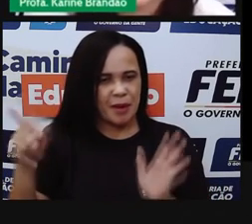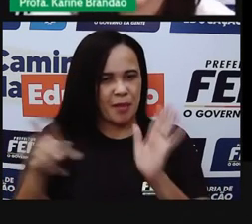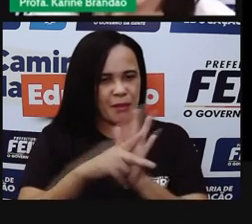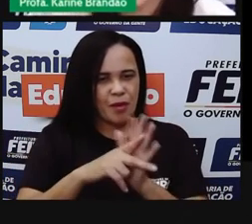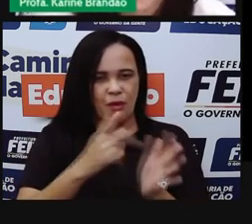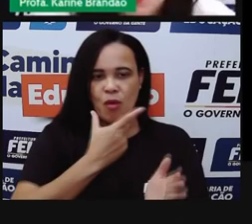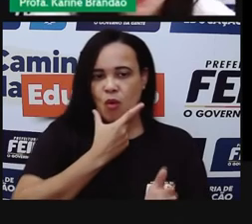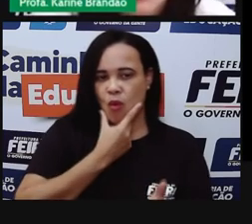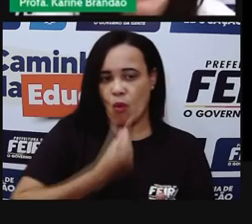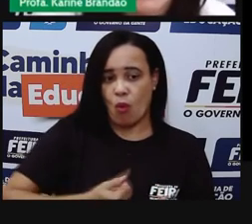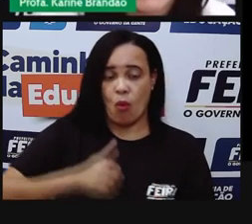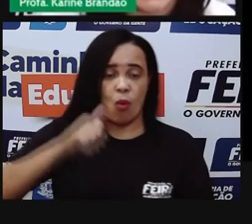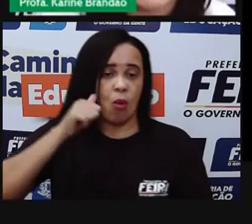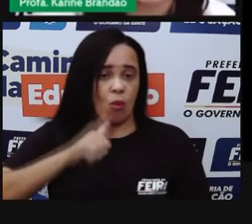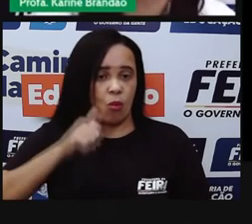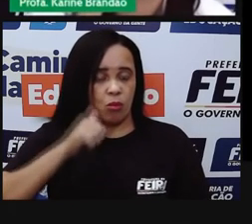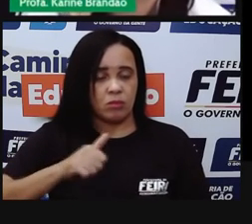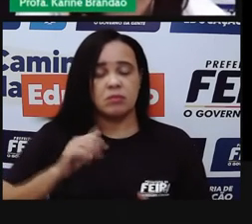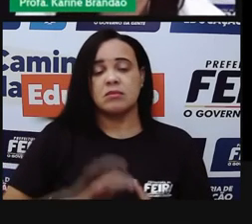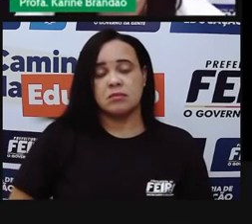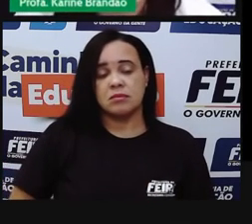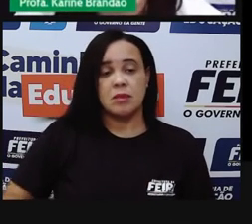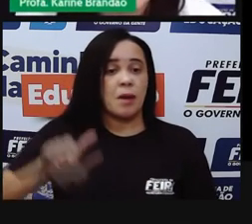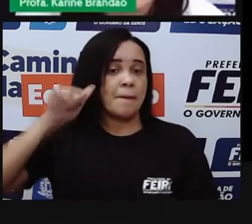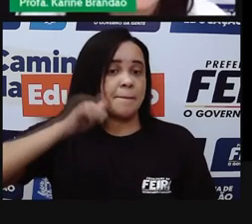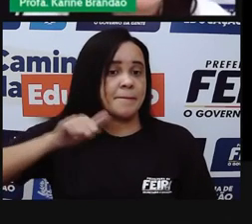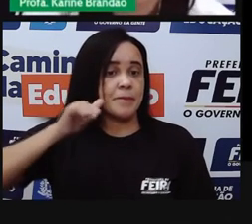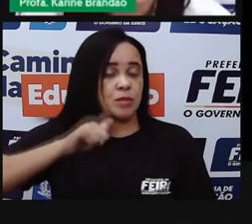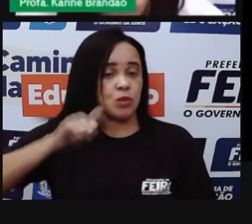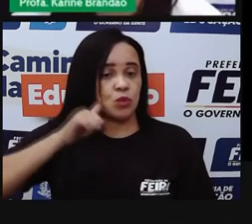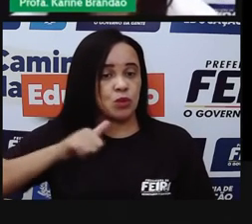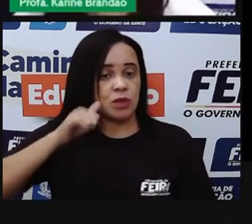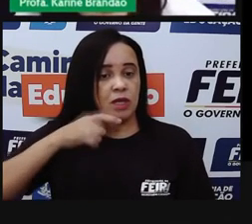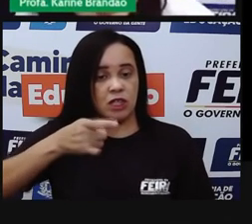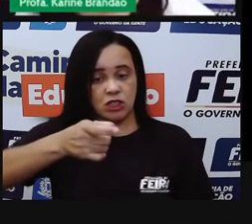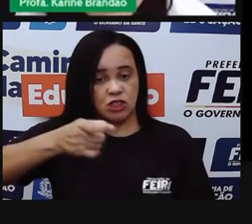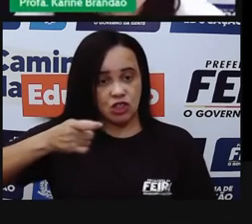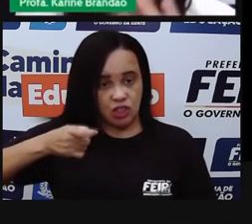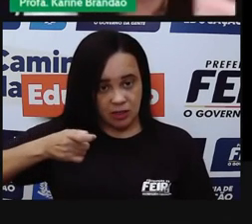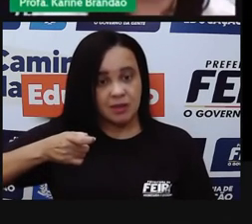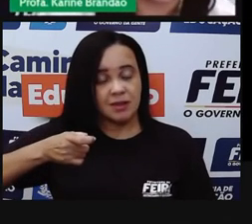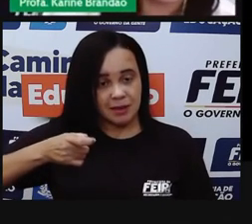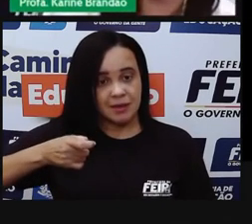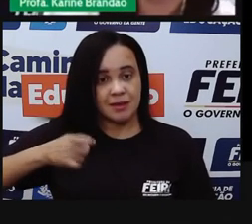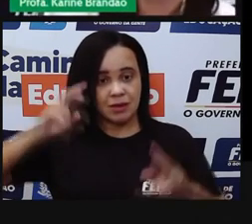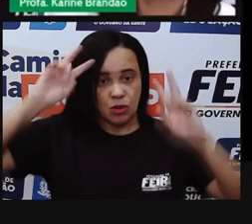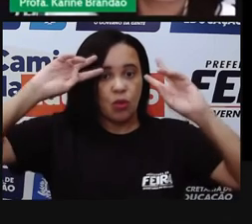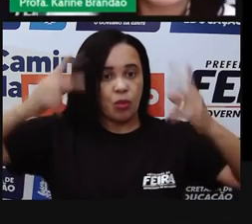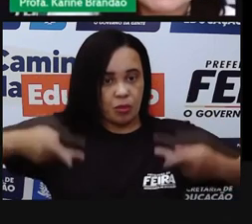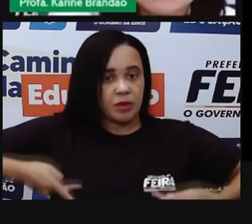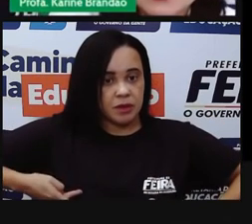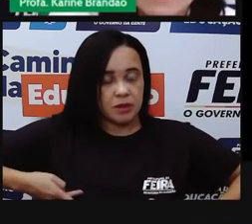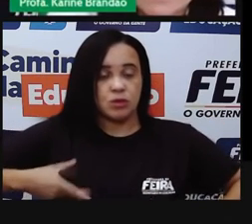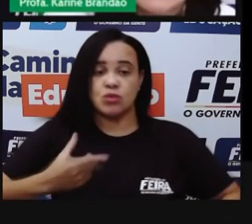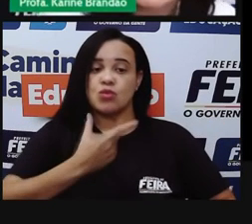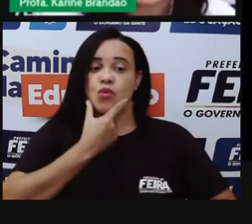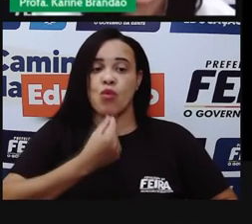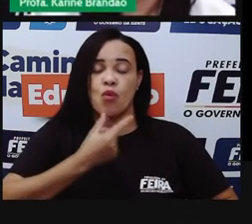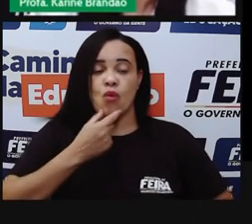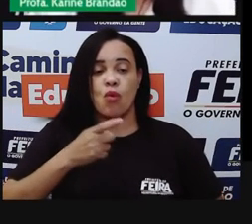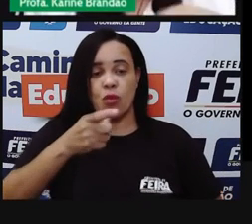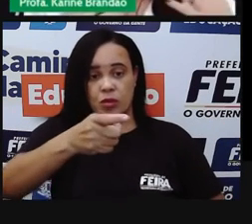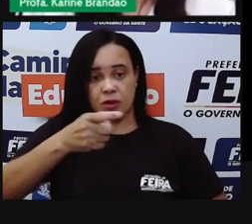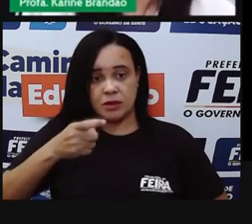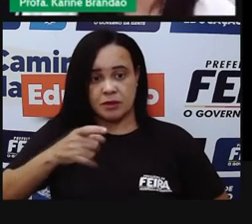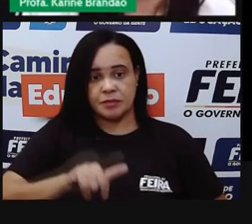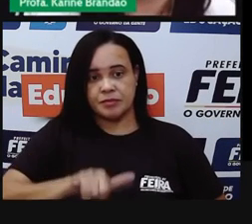mulheres, né, as fêmeas da espécie humana, têm o cromossomo sexual XX. Os homens, XY.